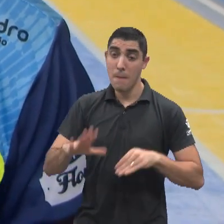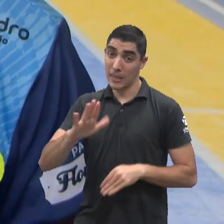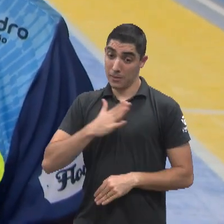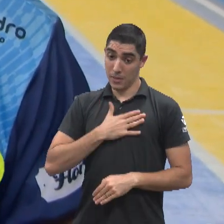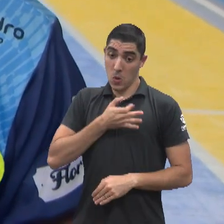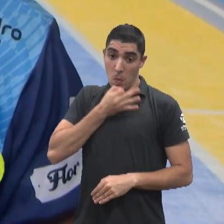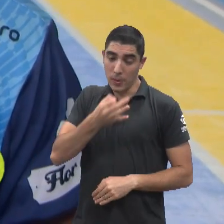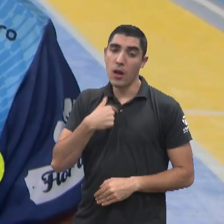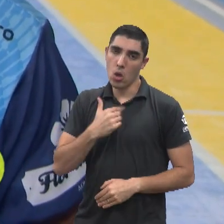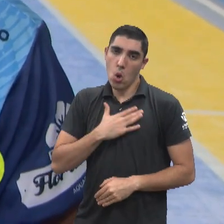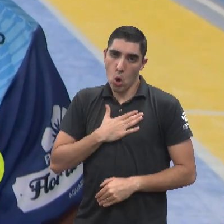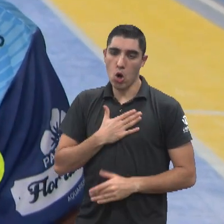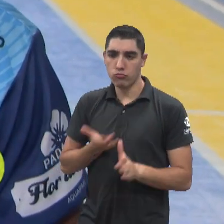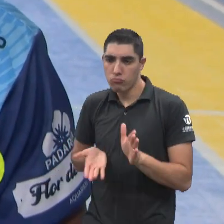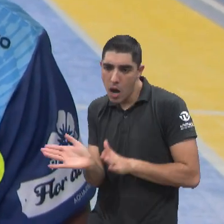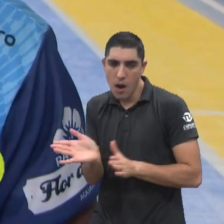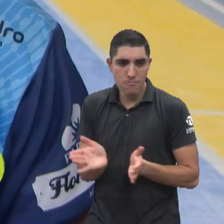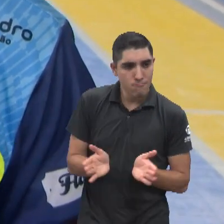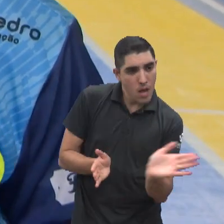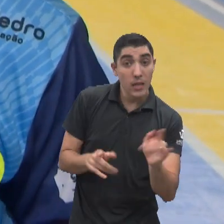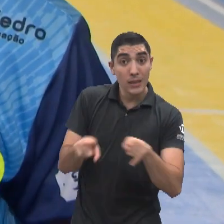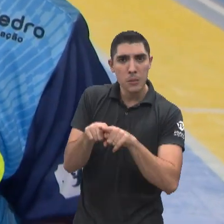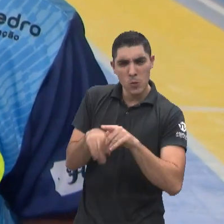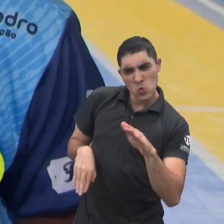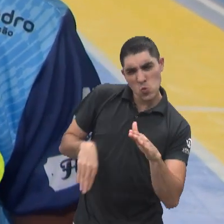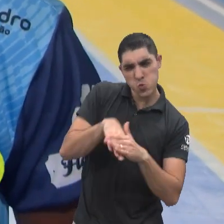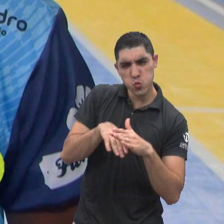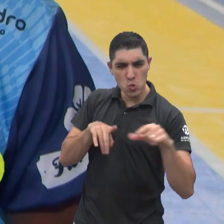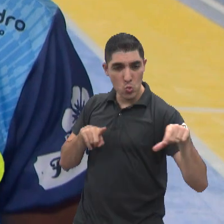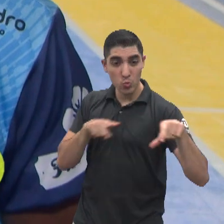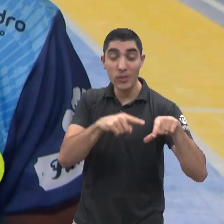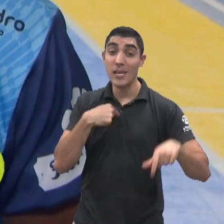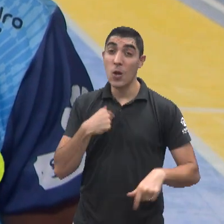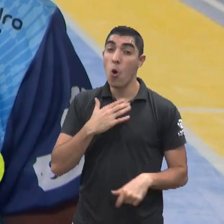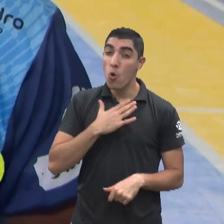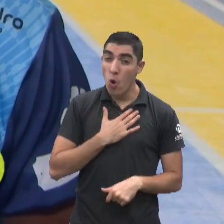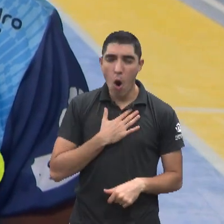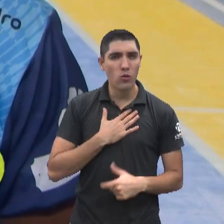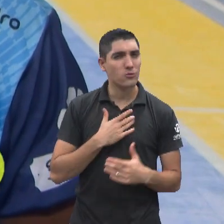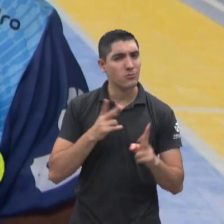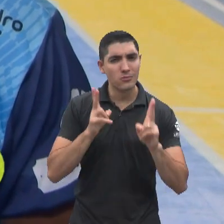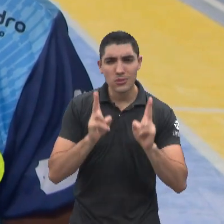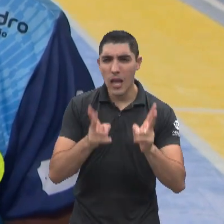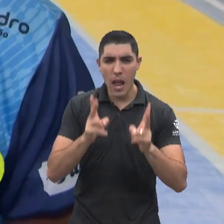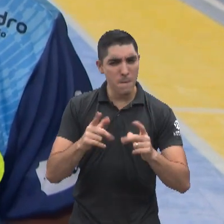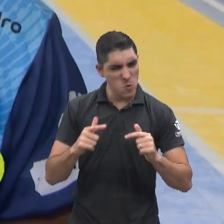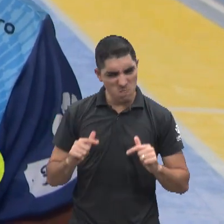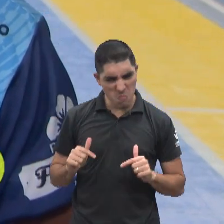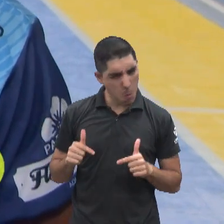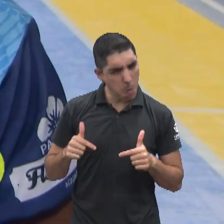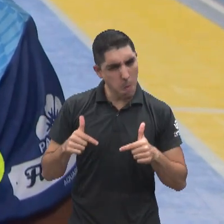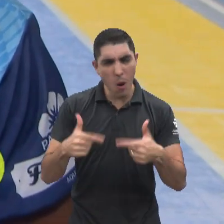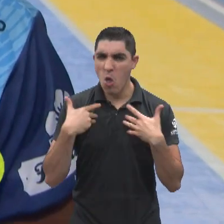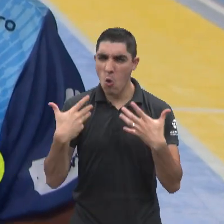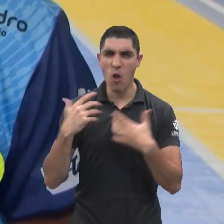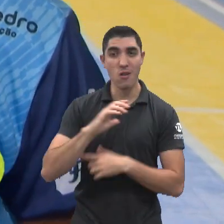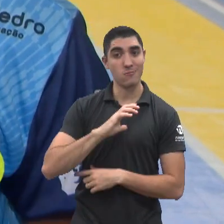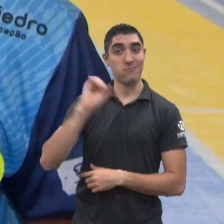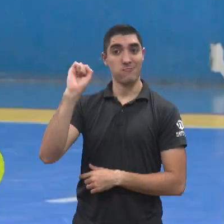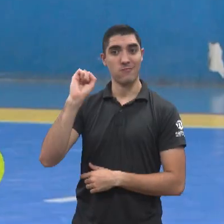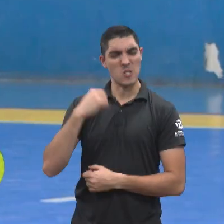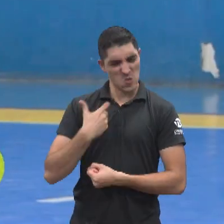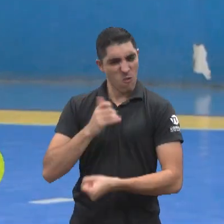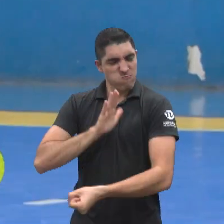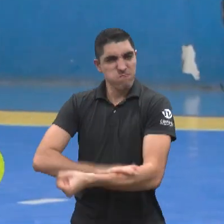passe, finalização ali. E sou bem competitivo também, gosto de estar ali na guerra e pode esperar de mim isso daí, um cara bem